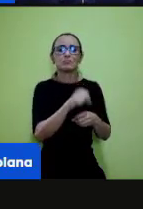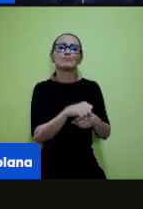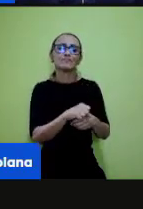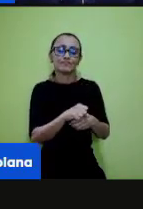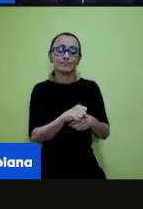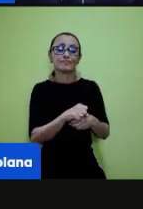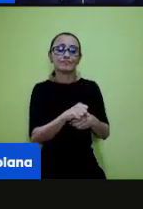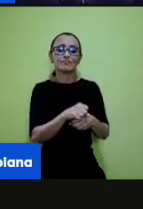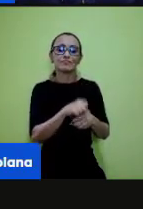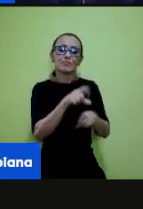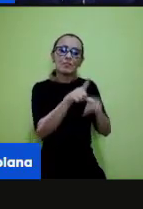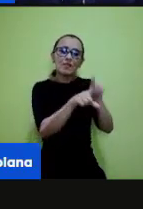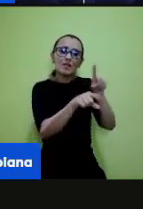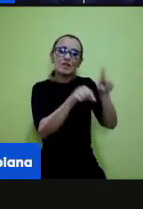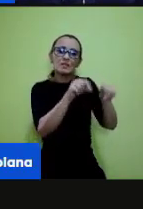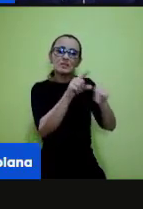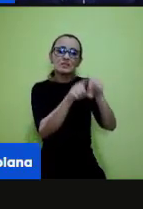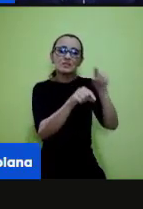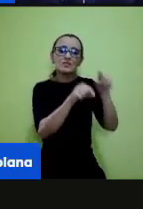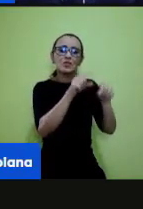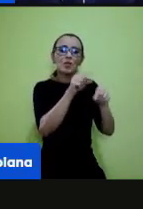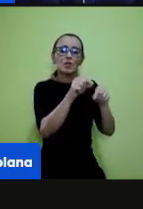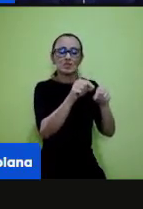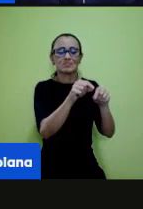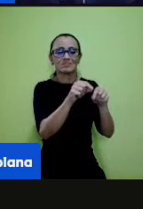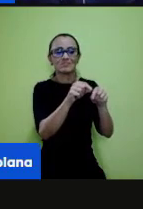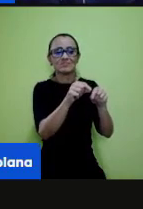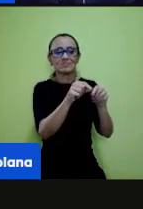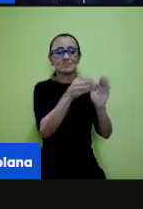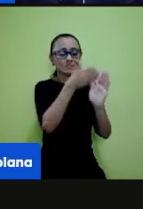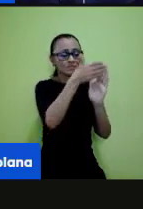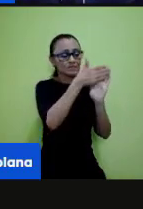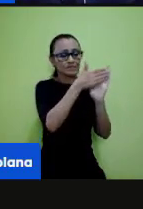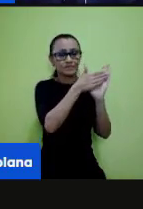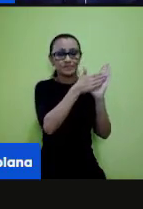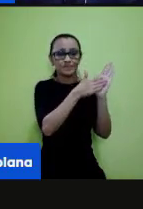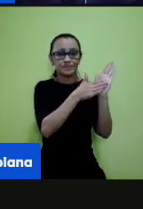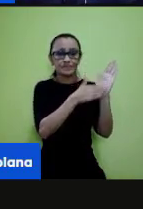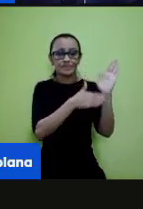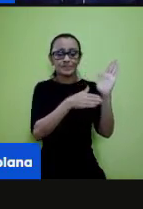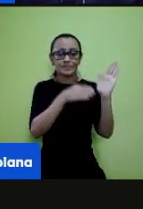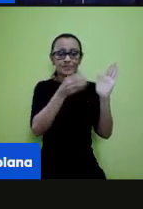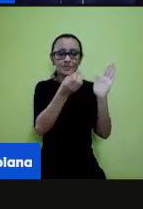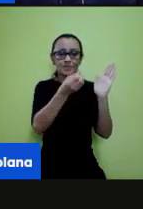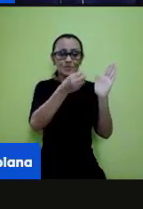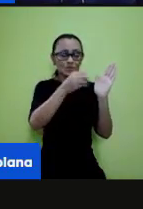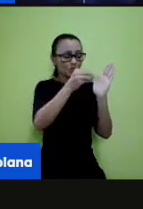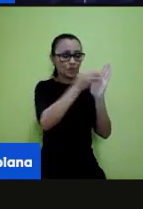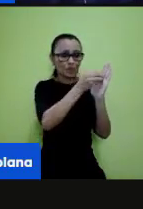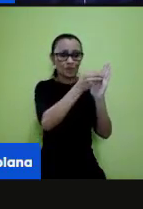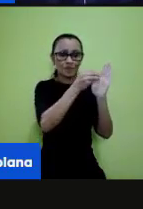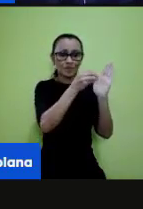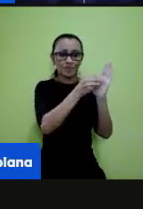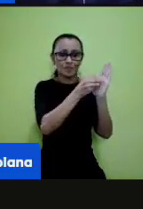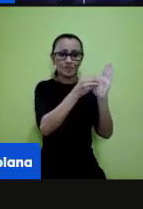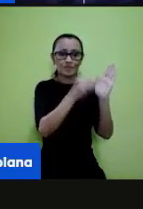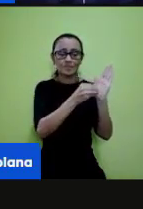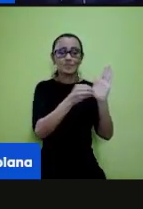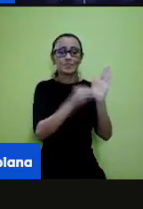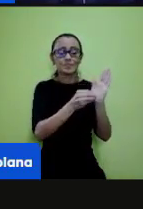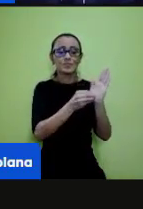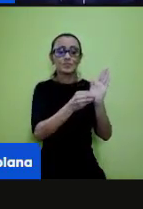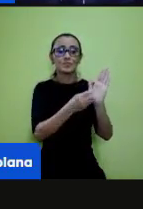coloca os seus ovos na parede do recipiente. Tem que ter a parede do recipiente, tem que ter locais. Então, ele